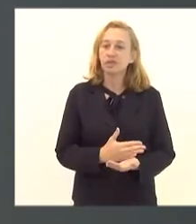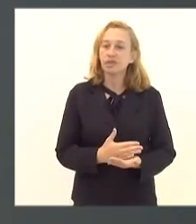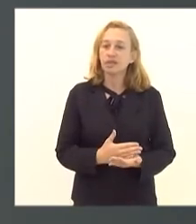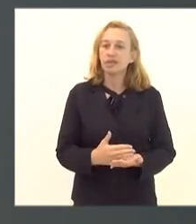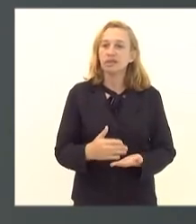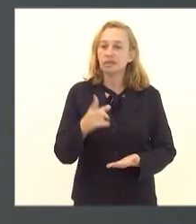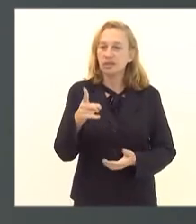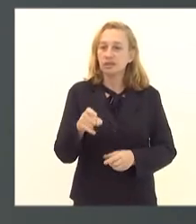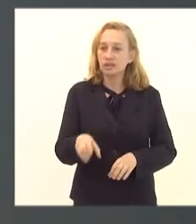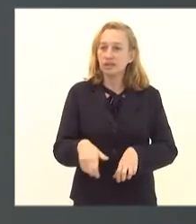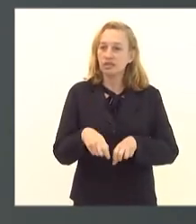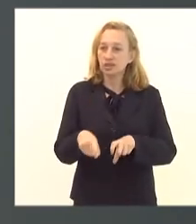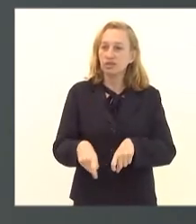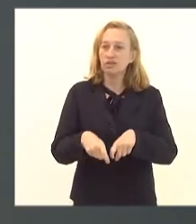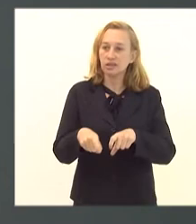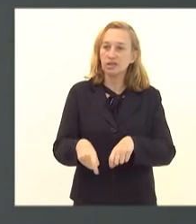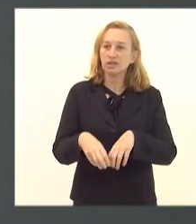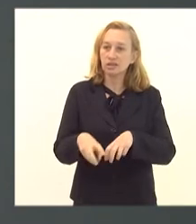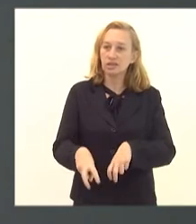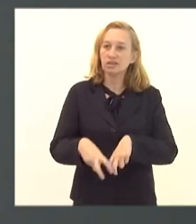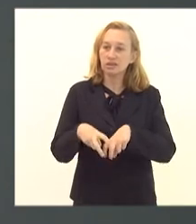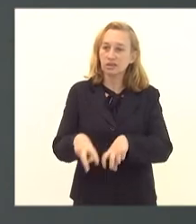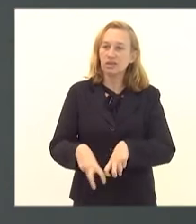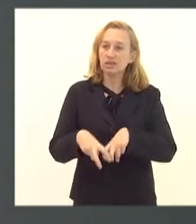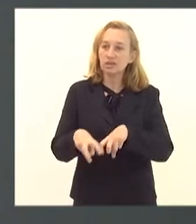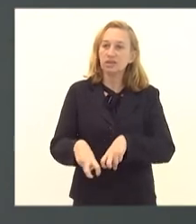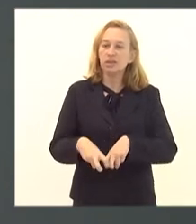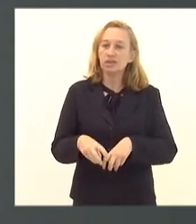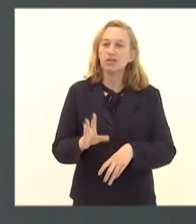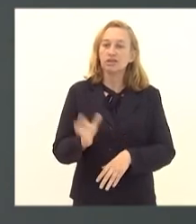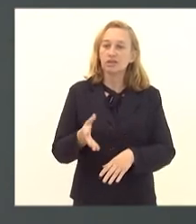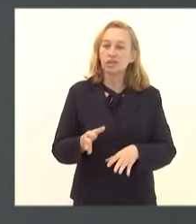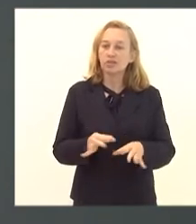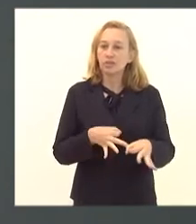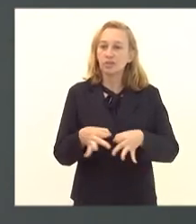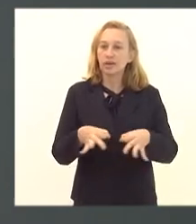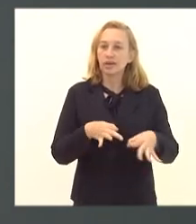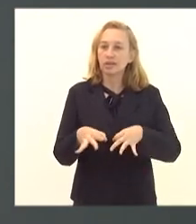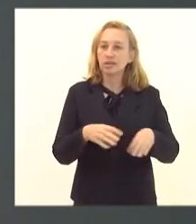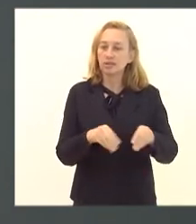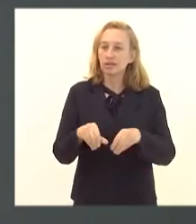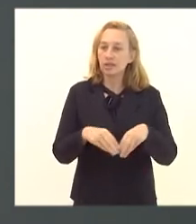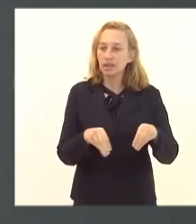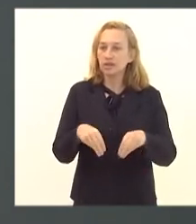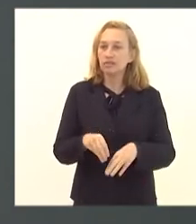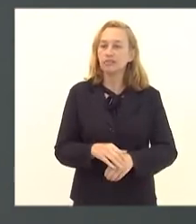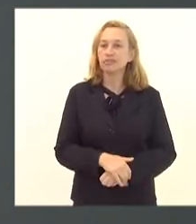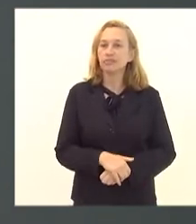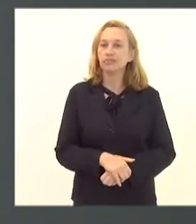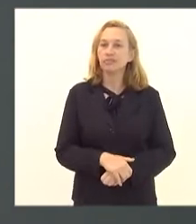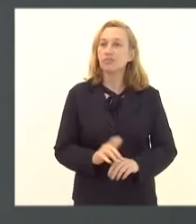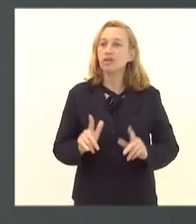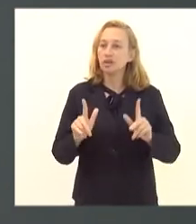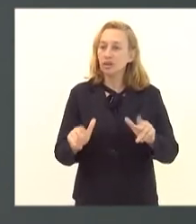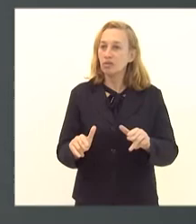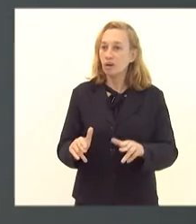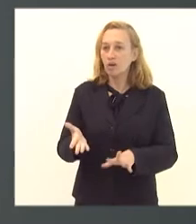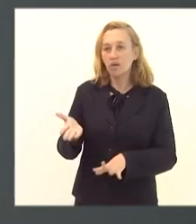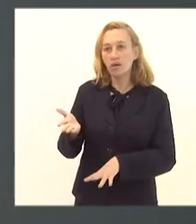escavação e as galerias já no local e o assentamento já da projeto galeria. Construtivo muito similar ao anterior,